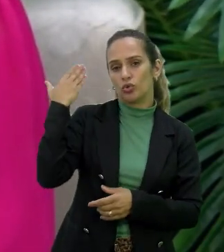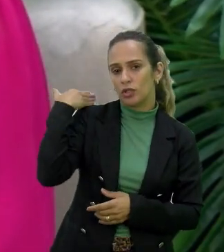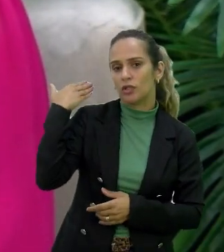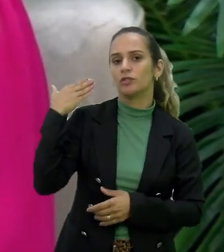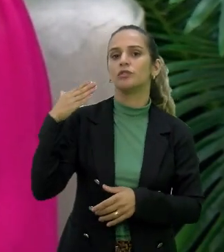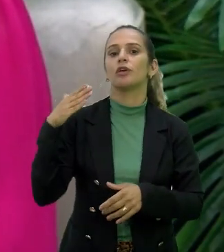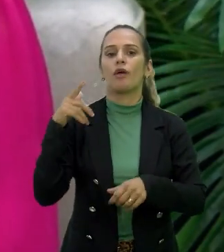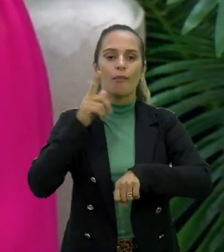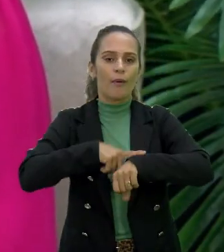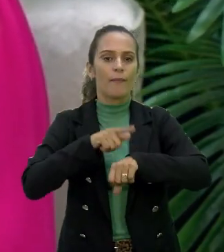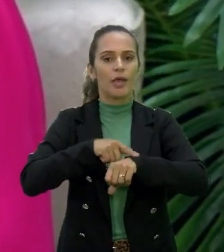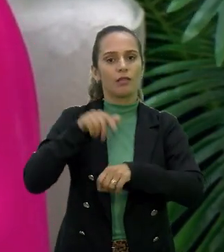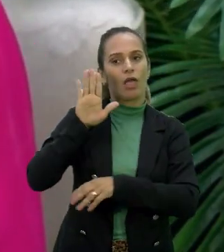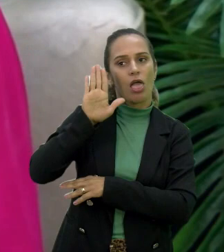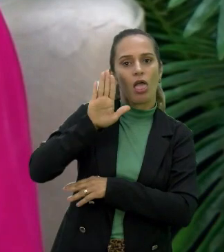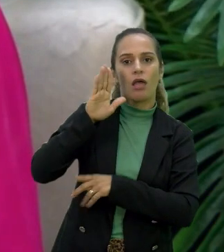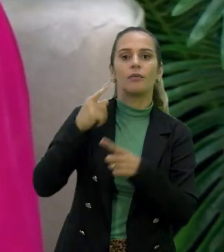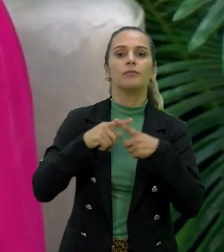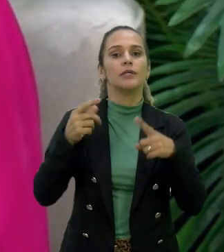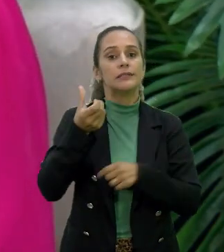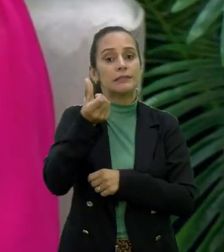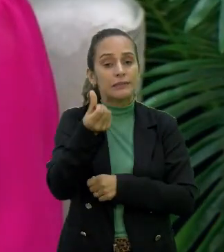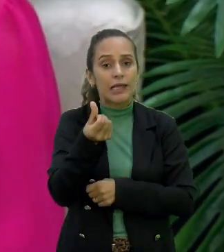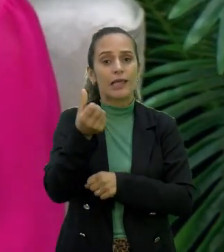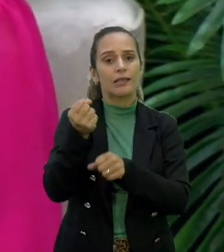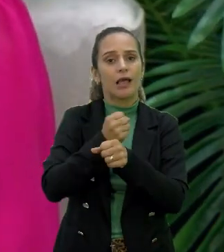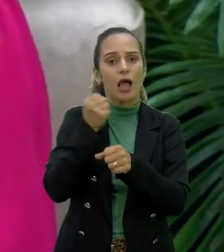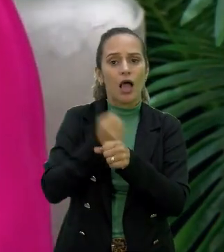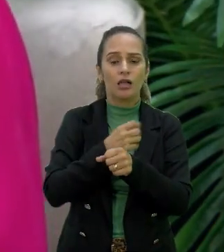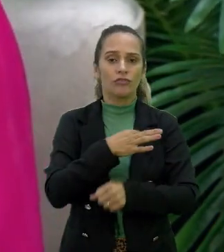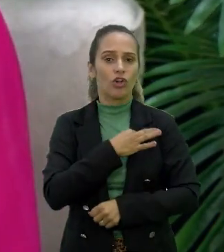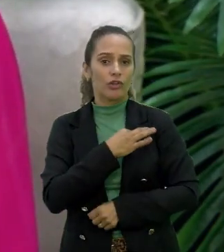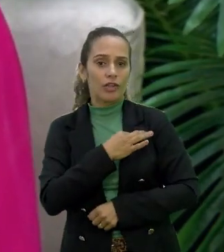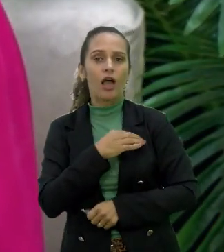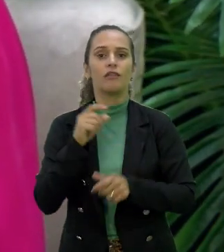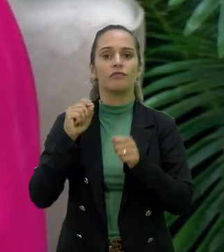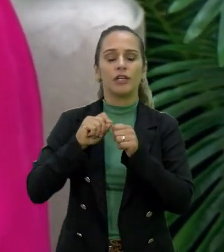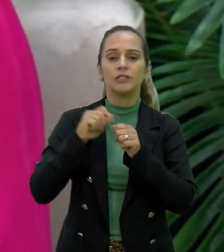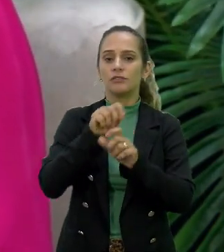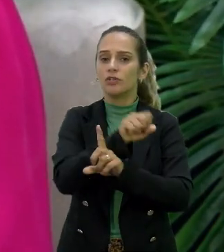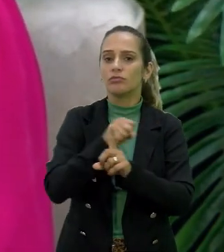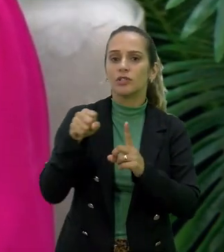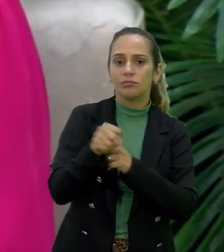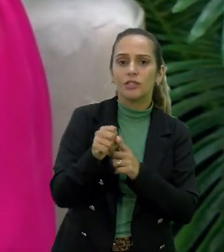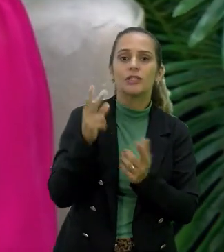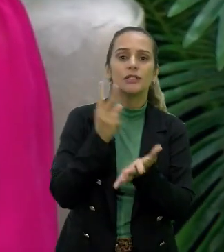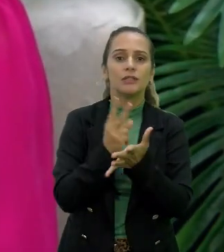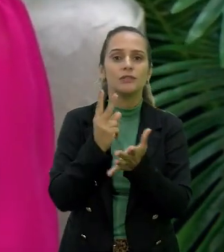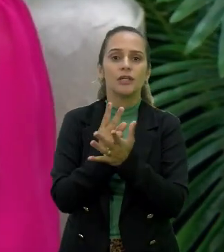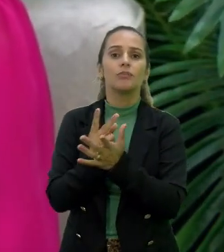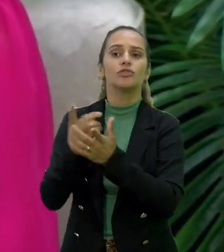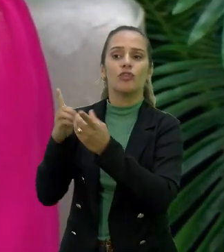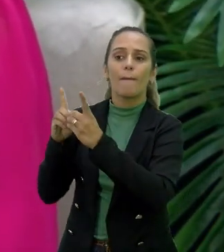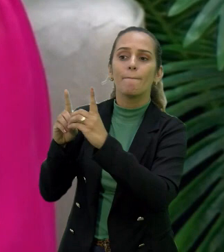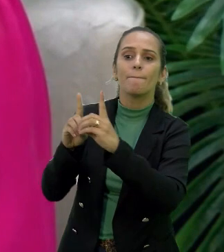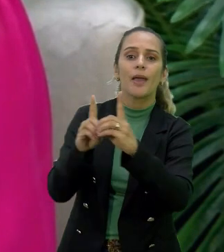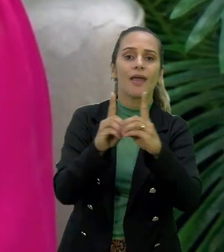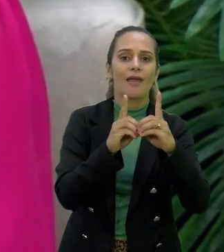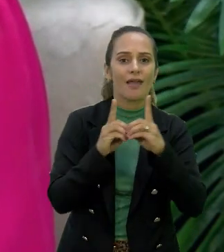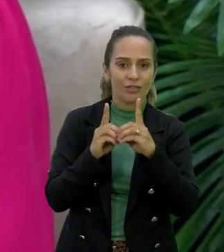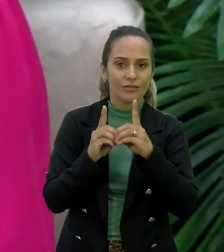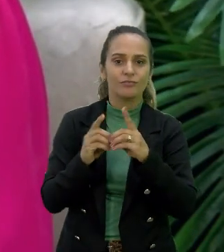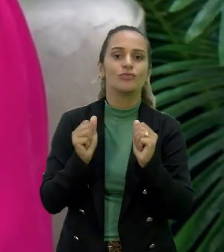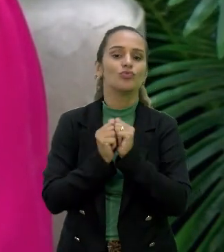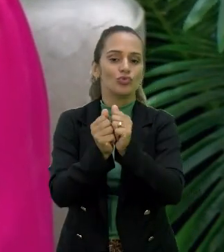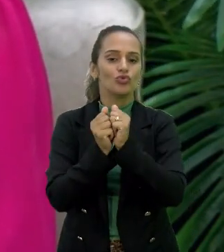a campanha mas os últimos seis anos como voluntária fazendo ação social eu estive muito próximo da e